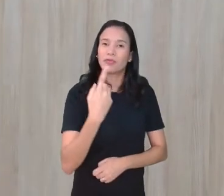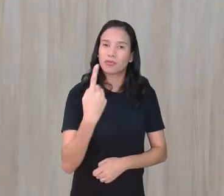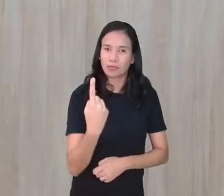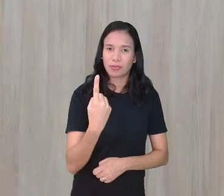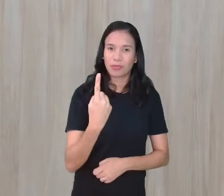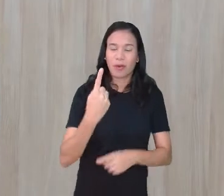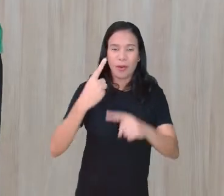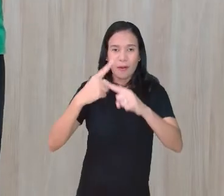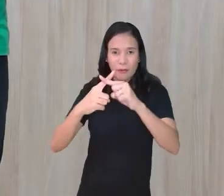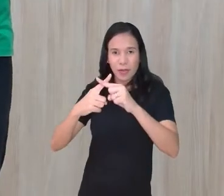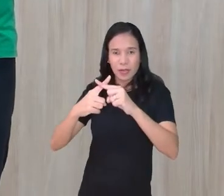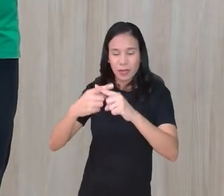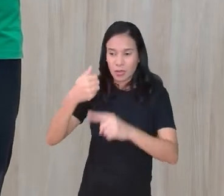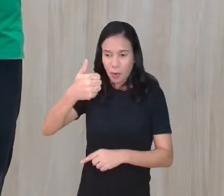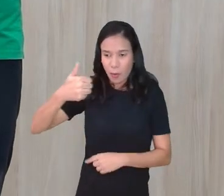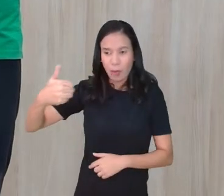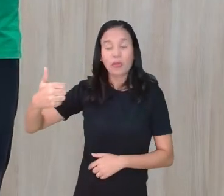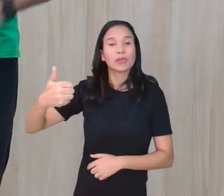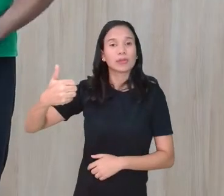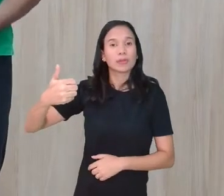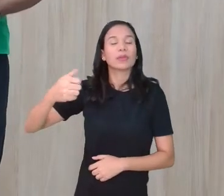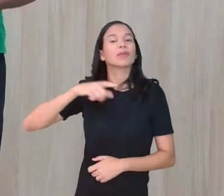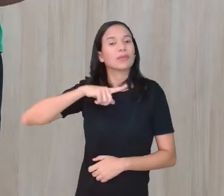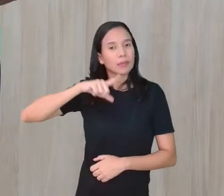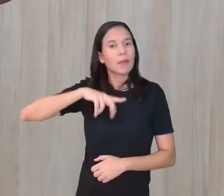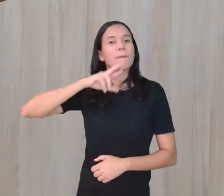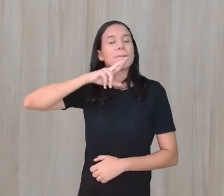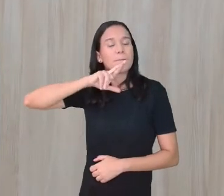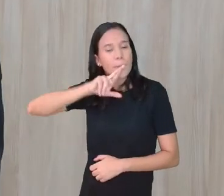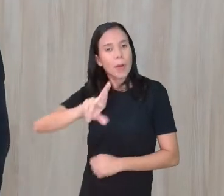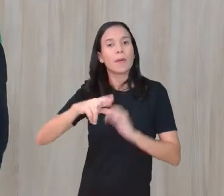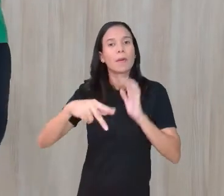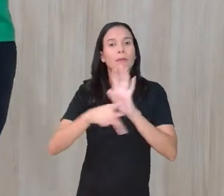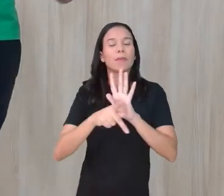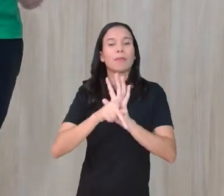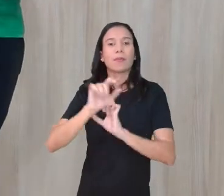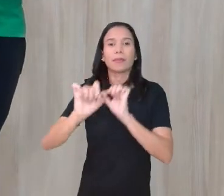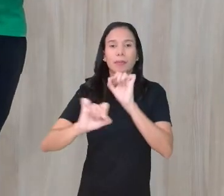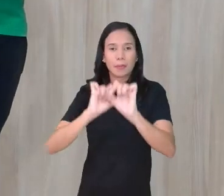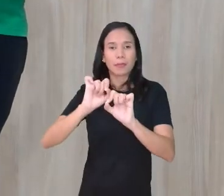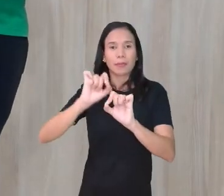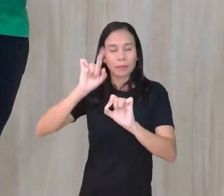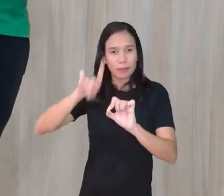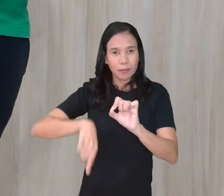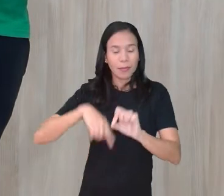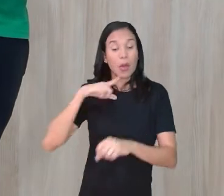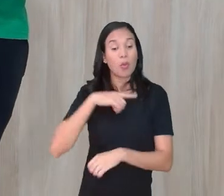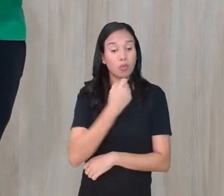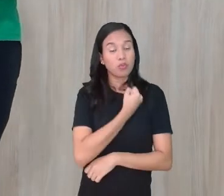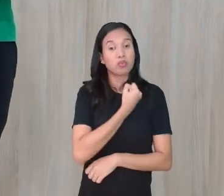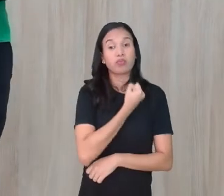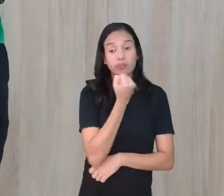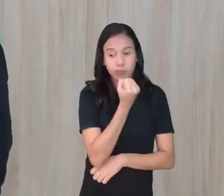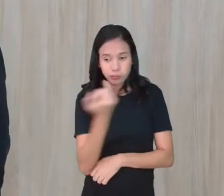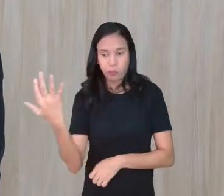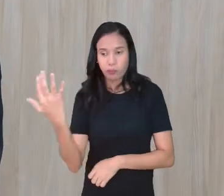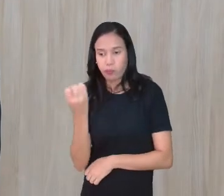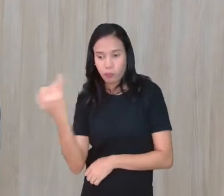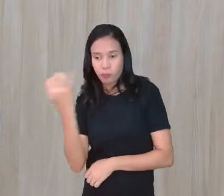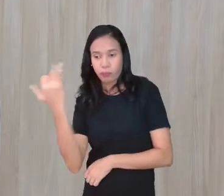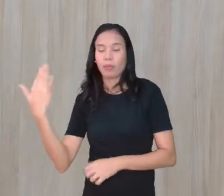2.743.421 vezes 11, o resultado dessa multiplicação é um número múltiplo de